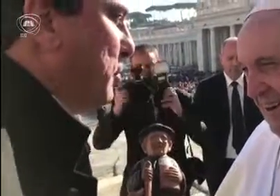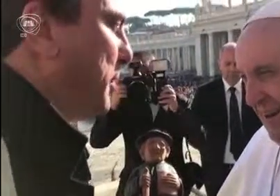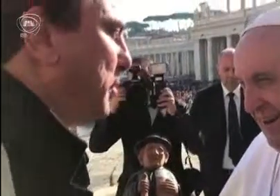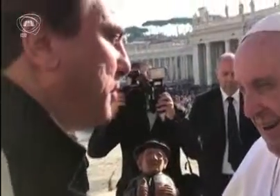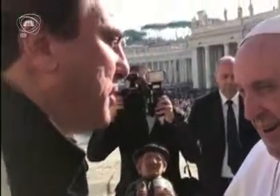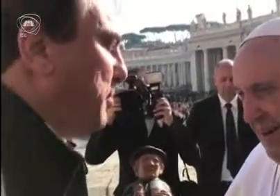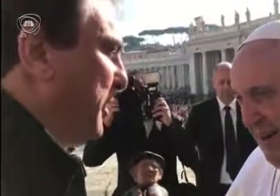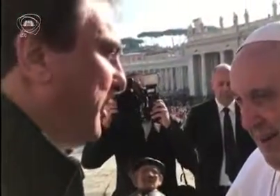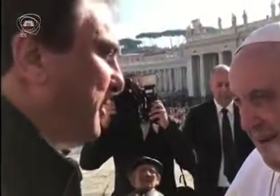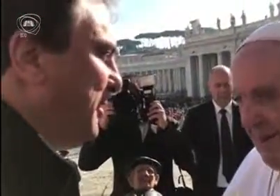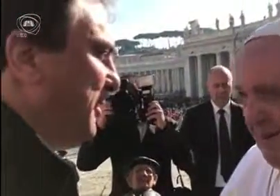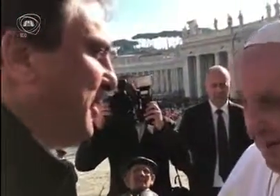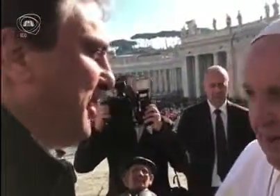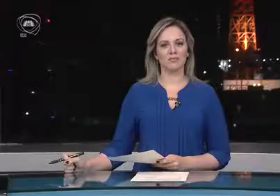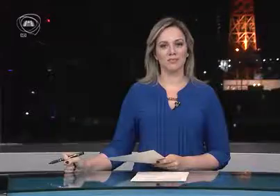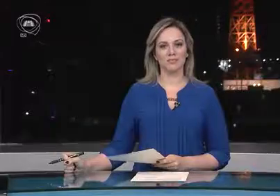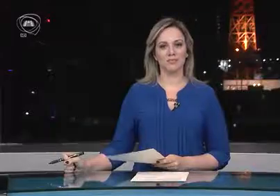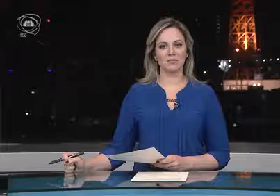Você é um homem que nos inspira.